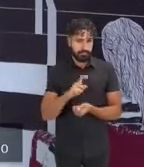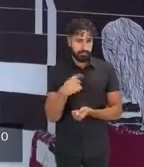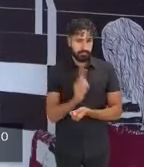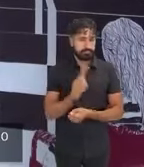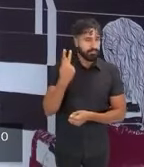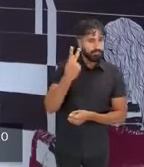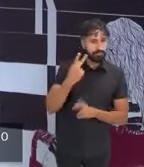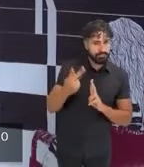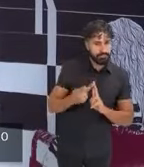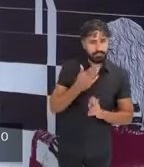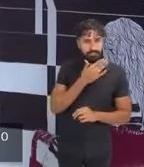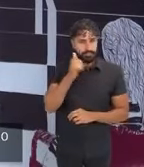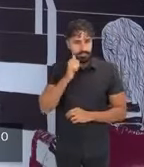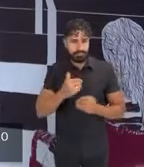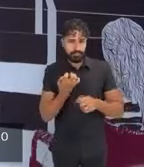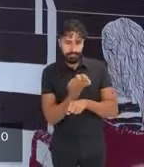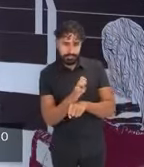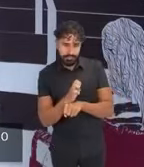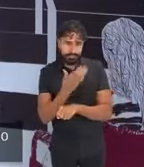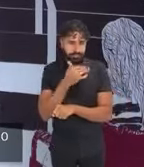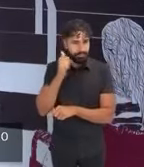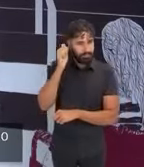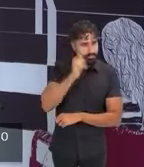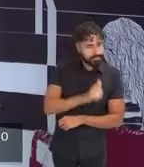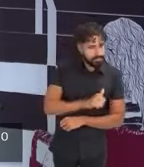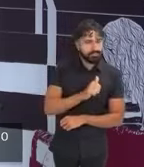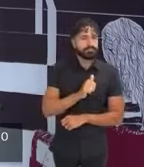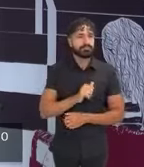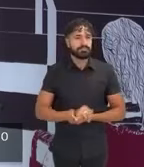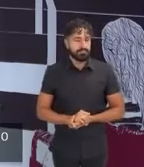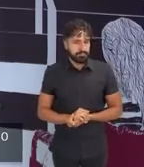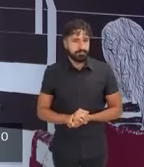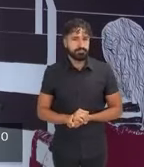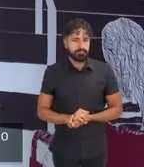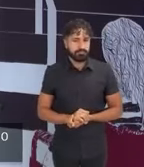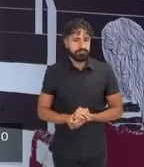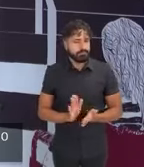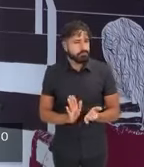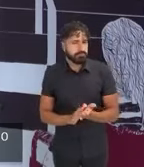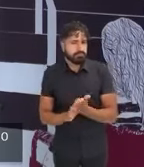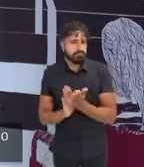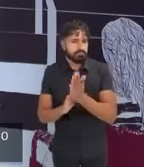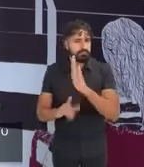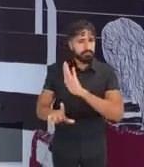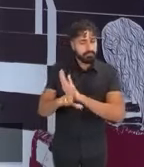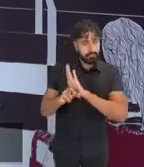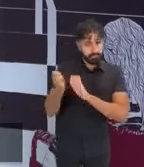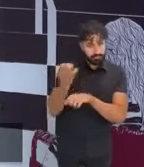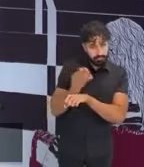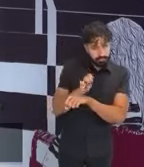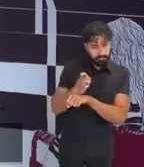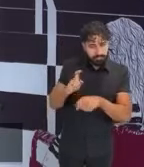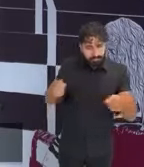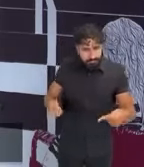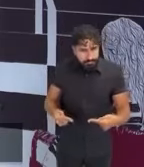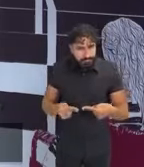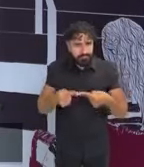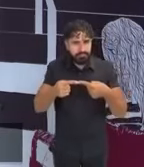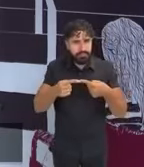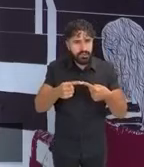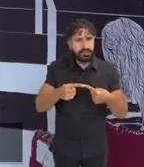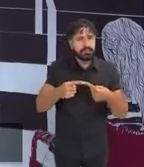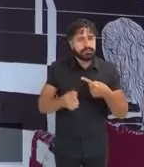procuradores, servidores, estagiários, estagiárias. E essa celebração da Lei de Estágio, que atinge uma